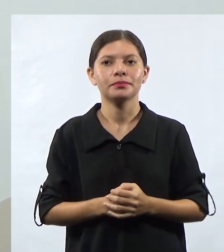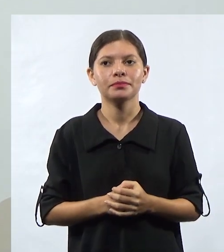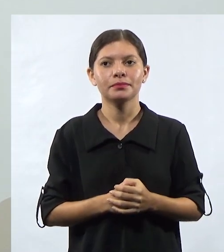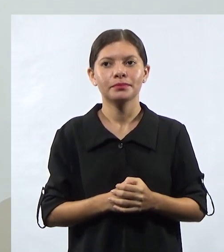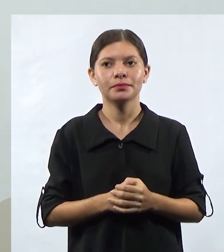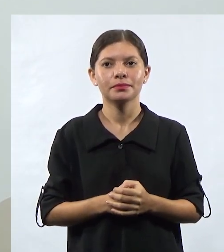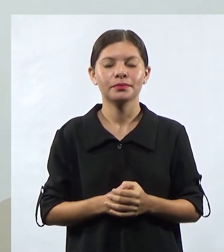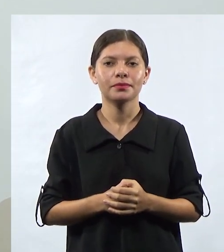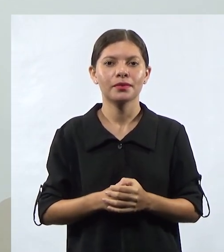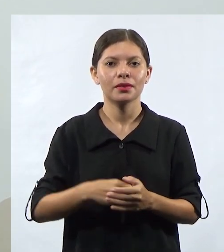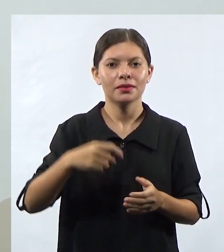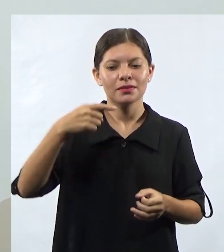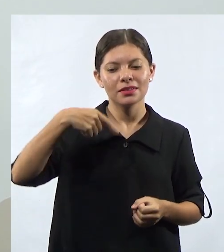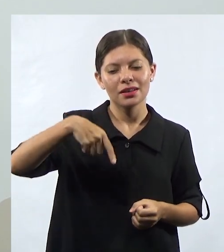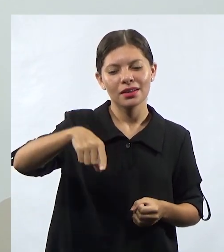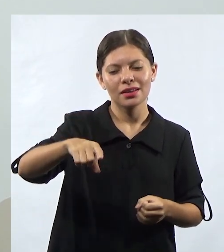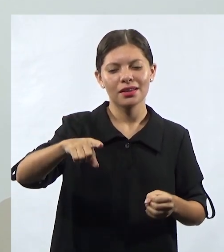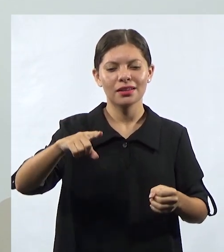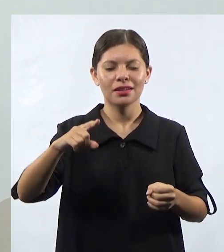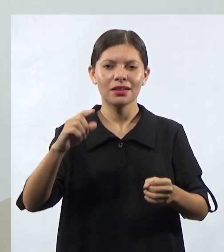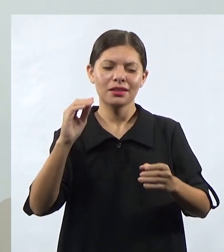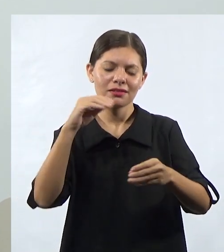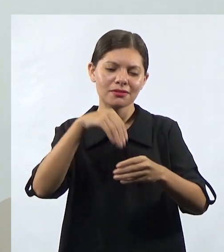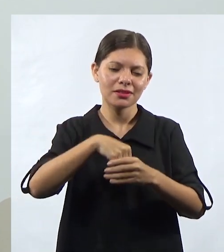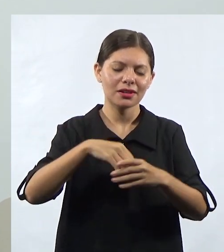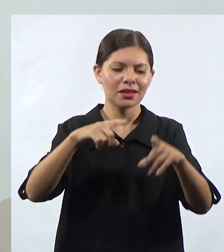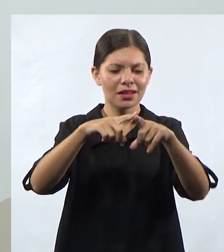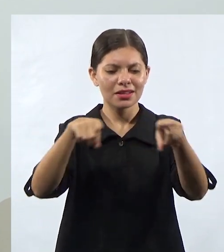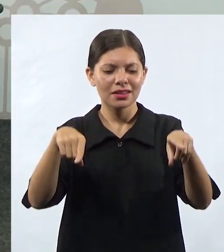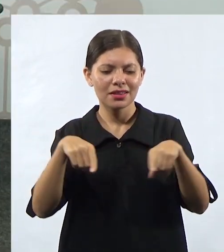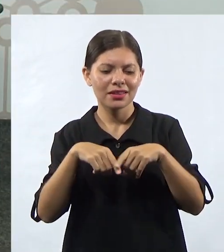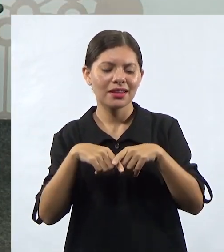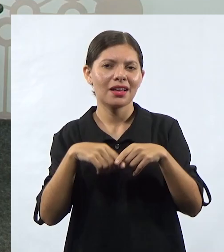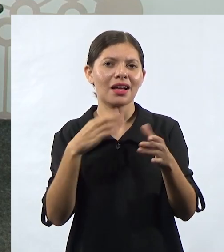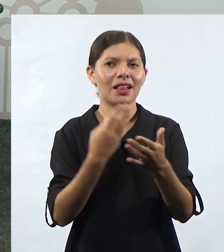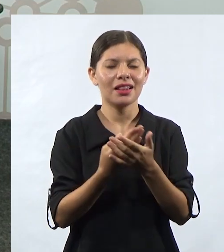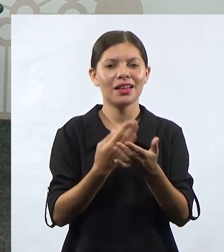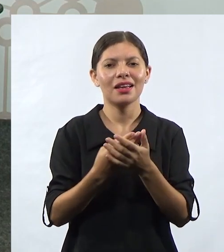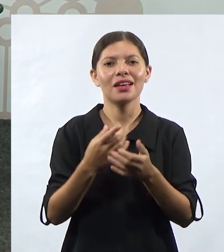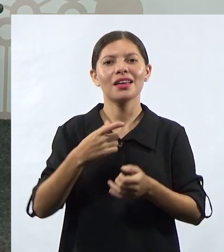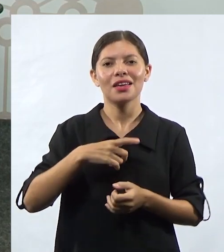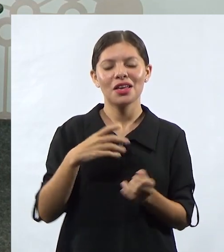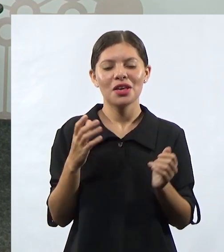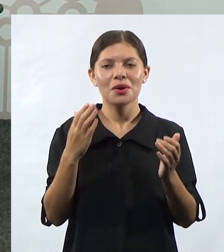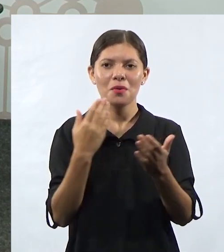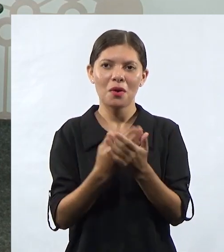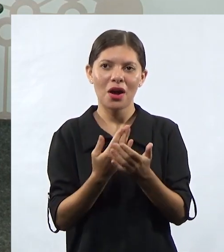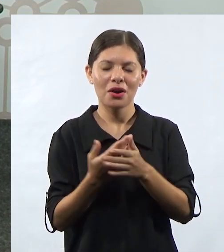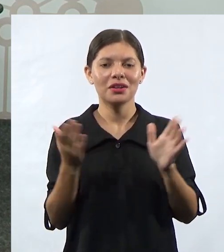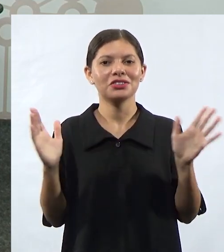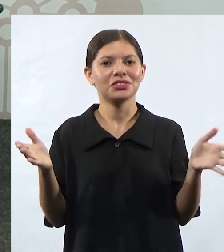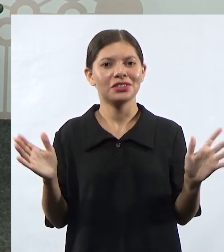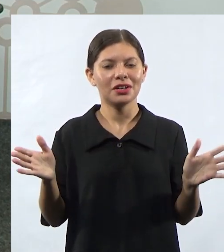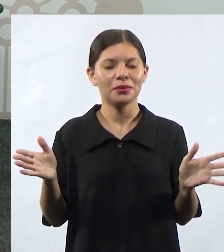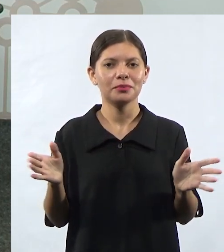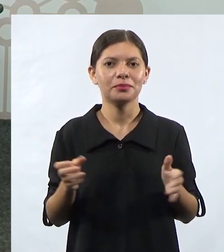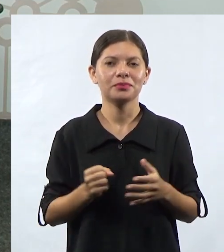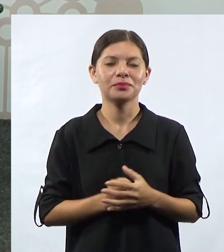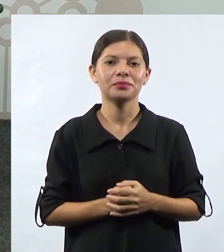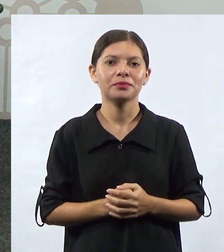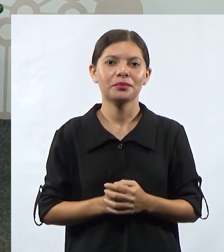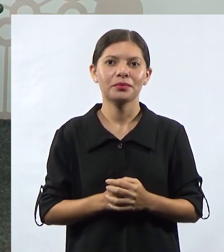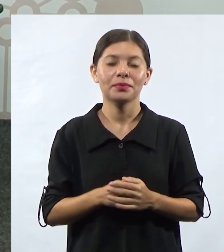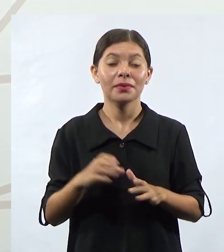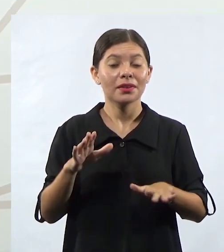você entra na sala e você lembra, olha, né, eu já dei aula nessa sala, ou coisas desse tipo. Às vezes a pessoa estudou